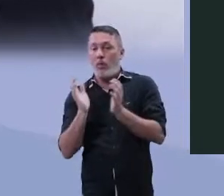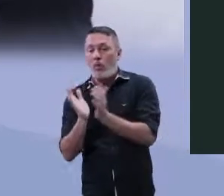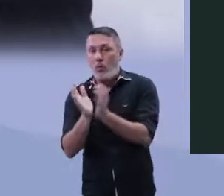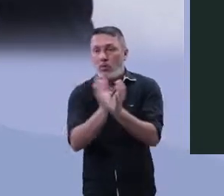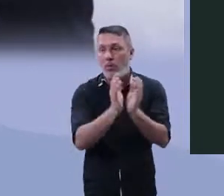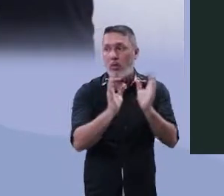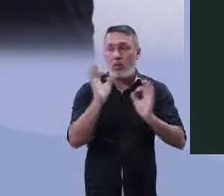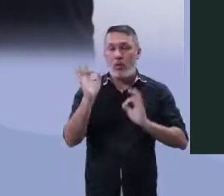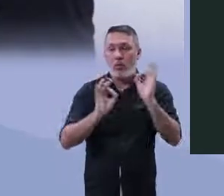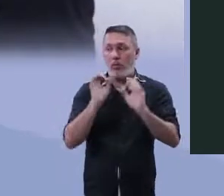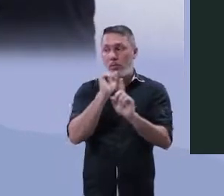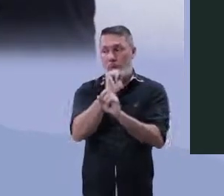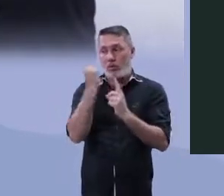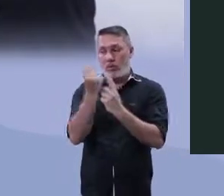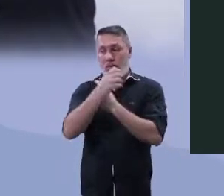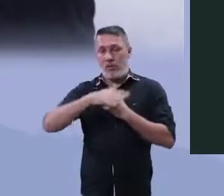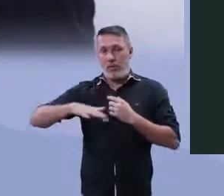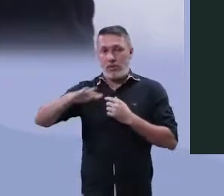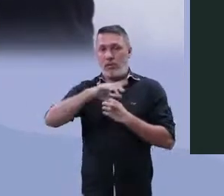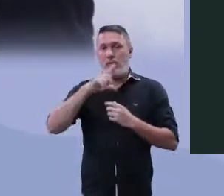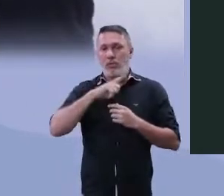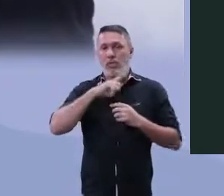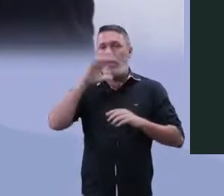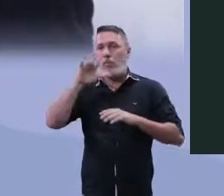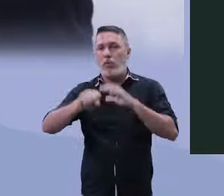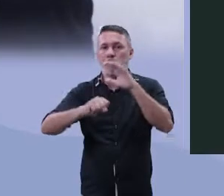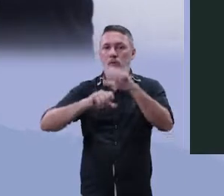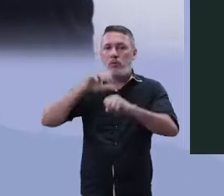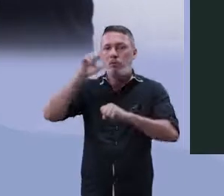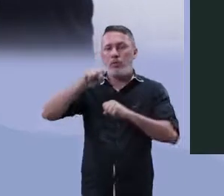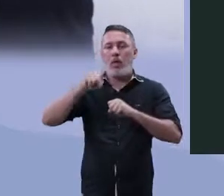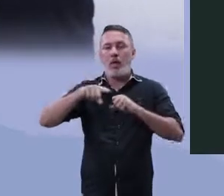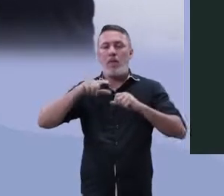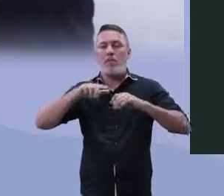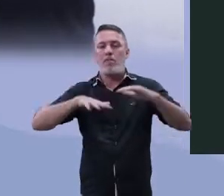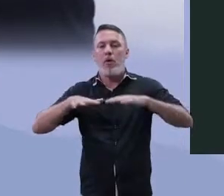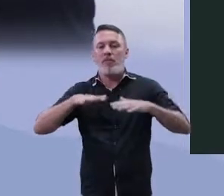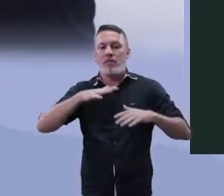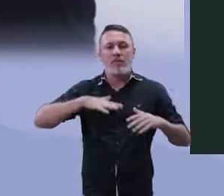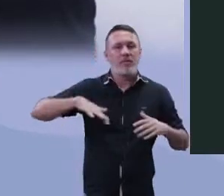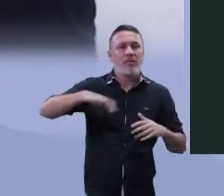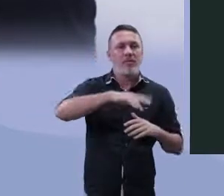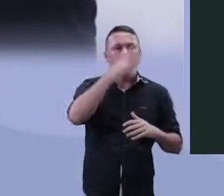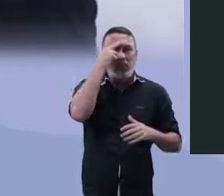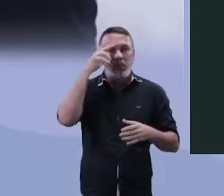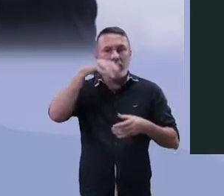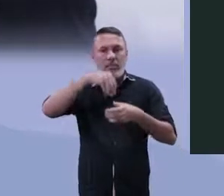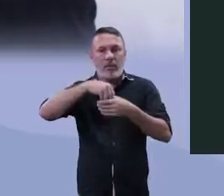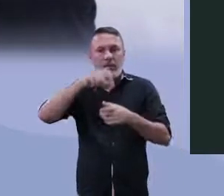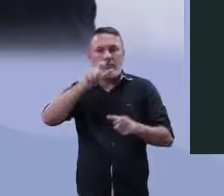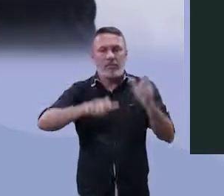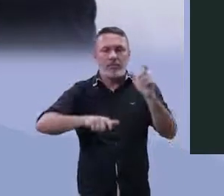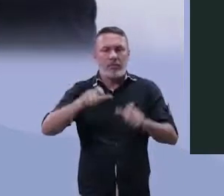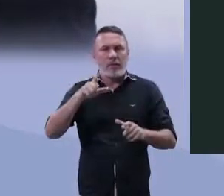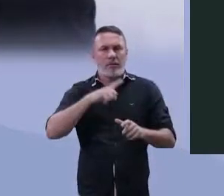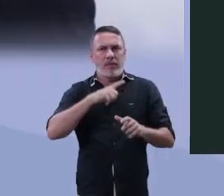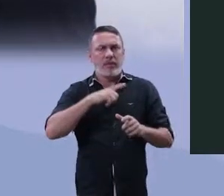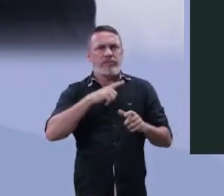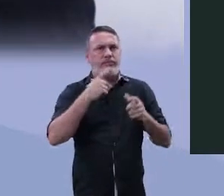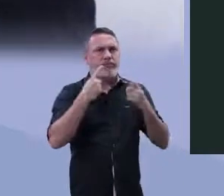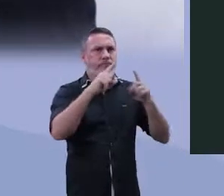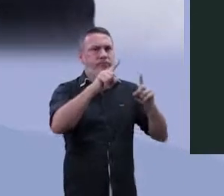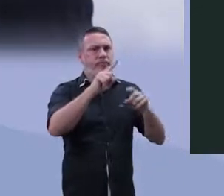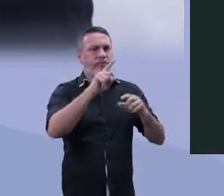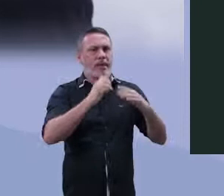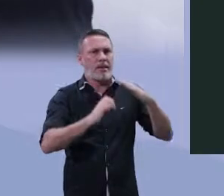organizados da sociedade que buscam, através da mobilização dos seus membros, né, digamos que um embate contra